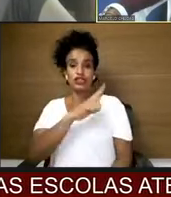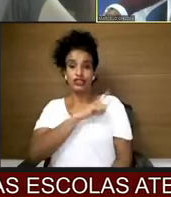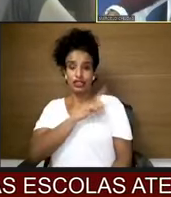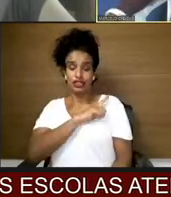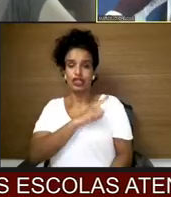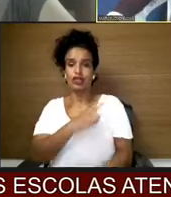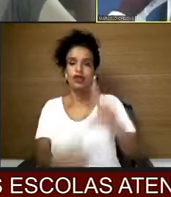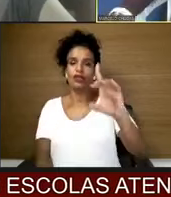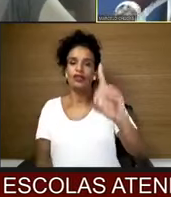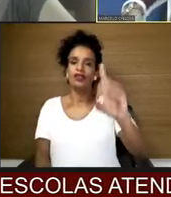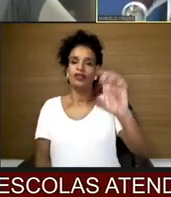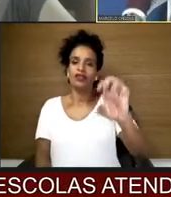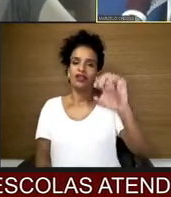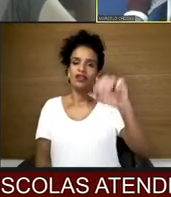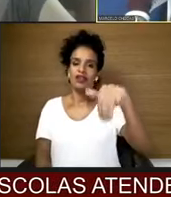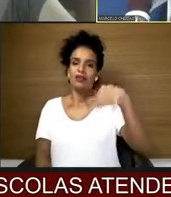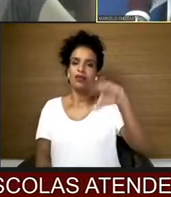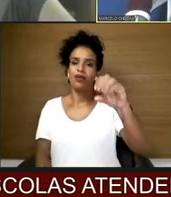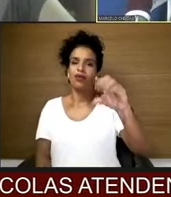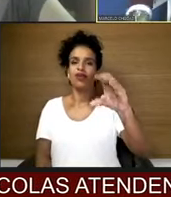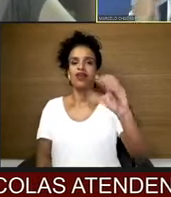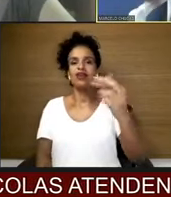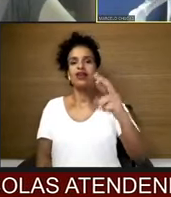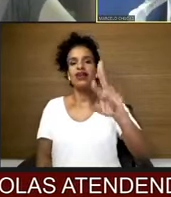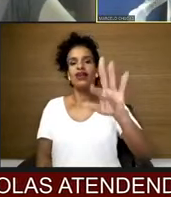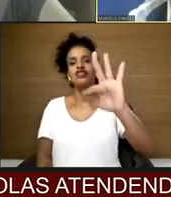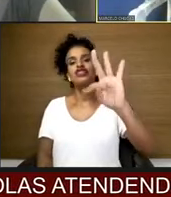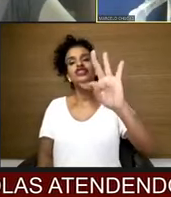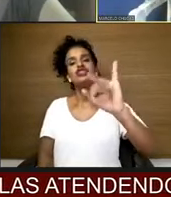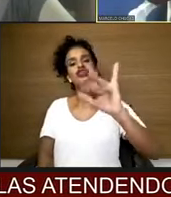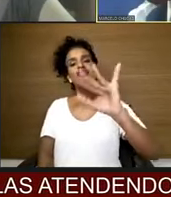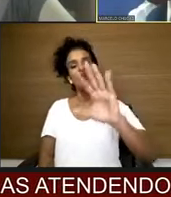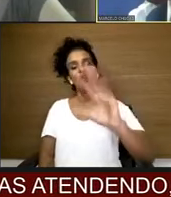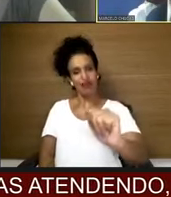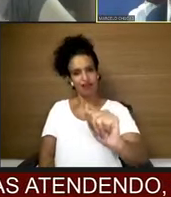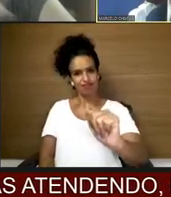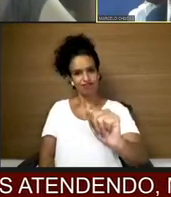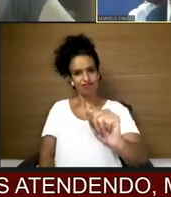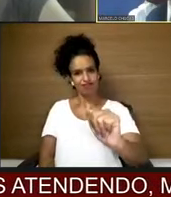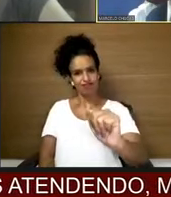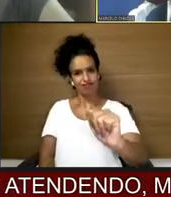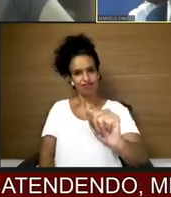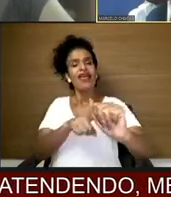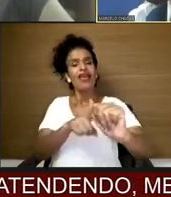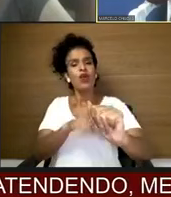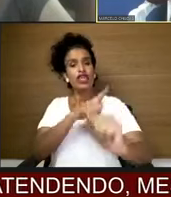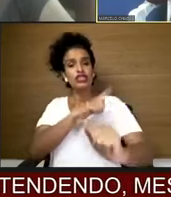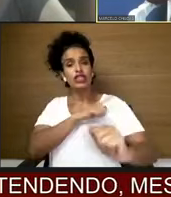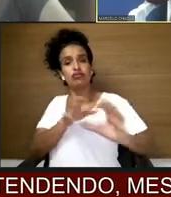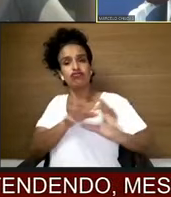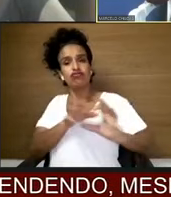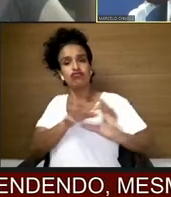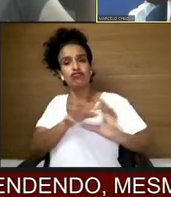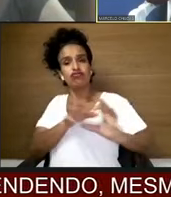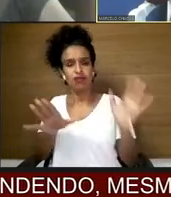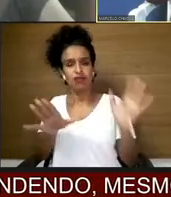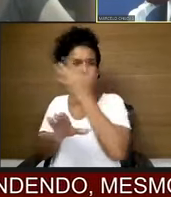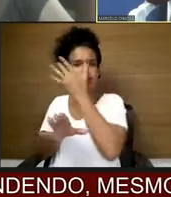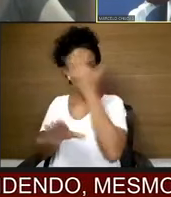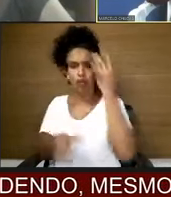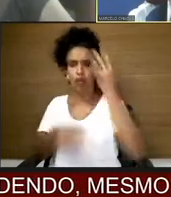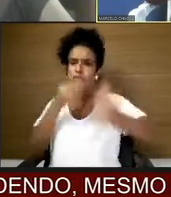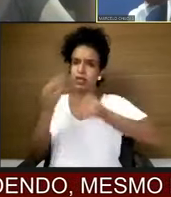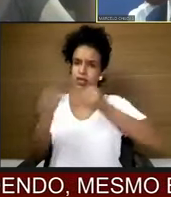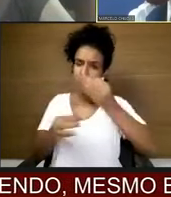gestão democrática, enfim, ela passa por essa questão que a Fátima colocou aí, que para mim é o